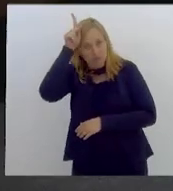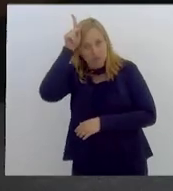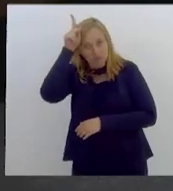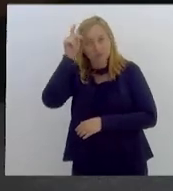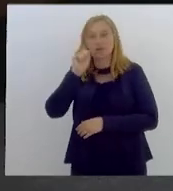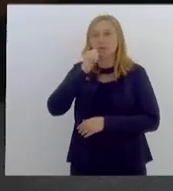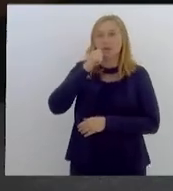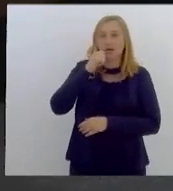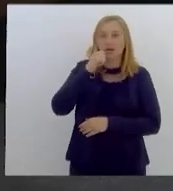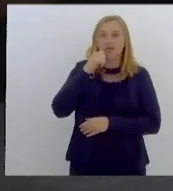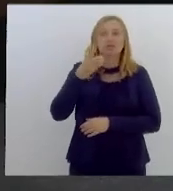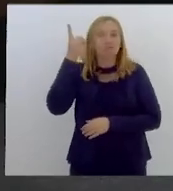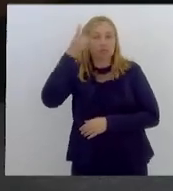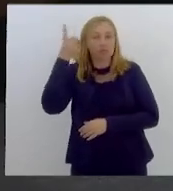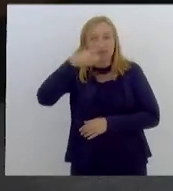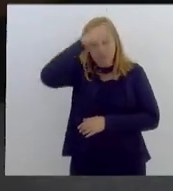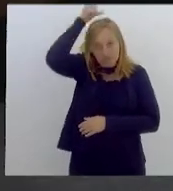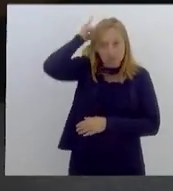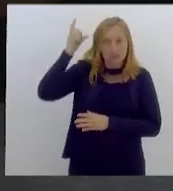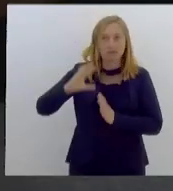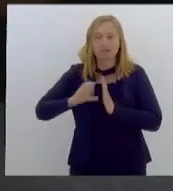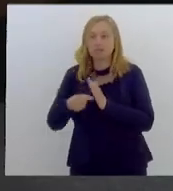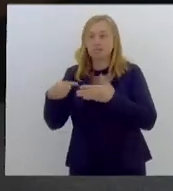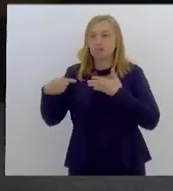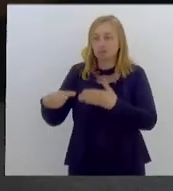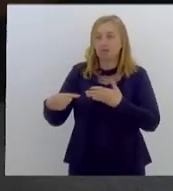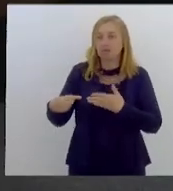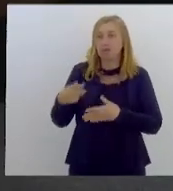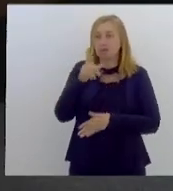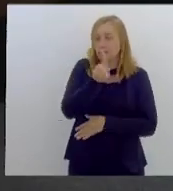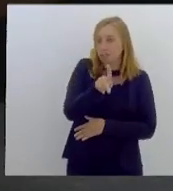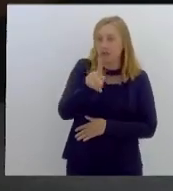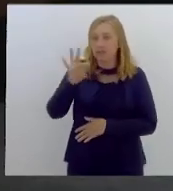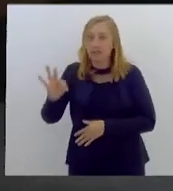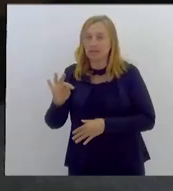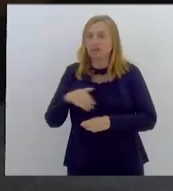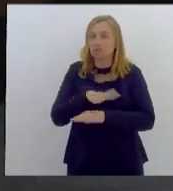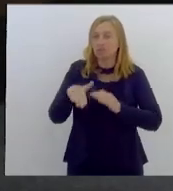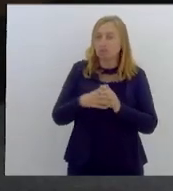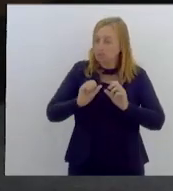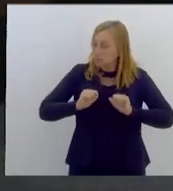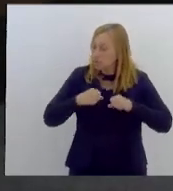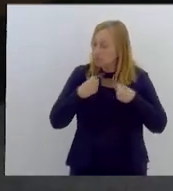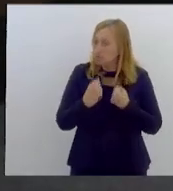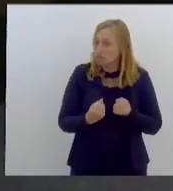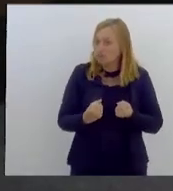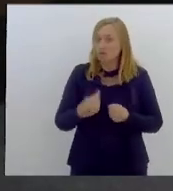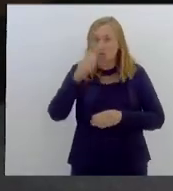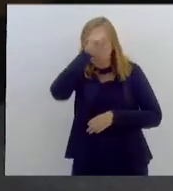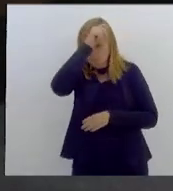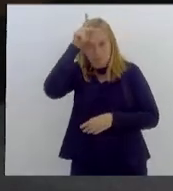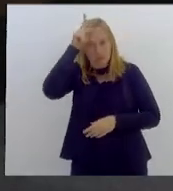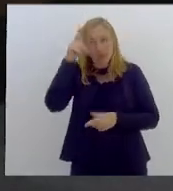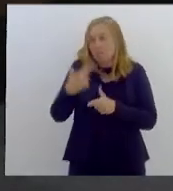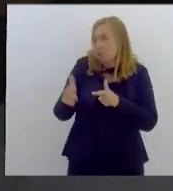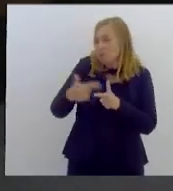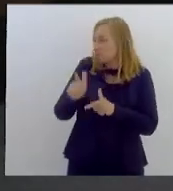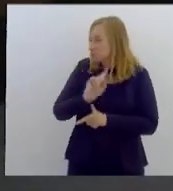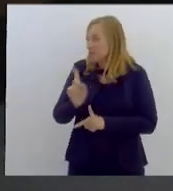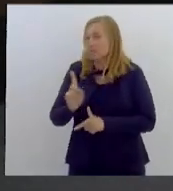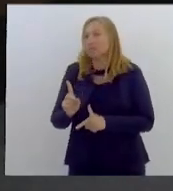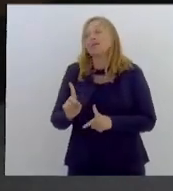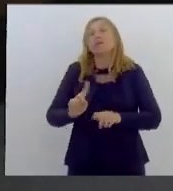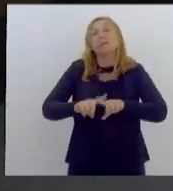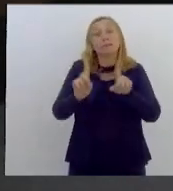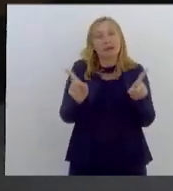Paulo, com os deputados do PSOL, do PT, todos viraram grandes defensores do prefeito Eduardo, sem problema nenhum, faz parte.